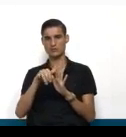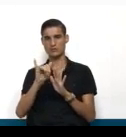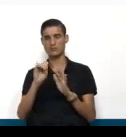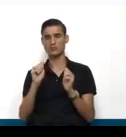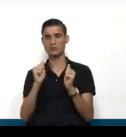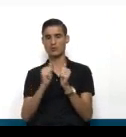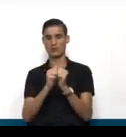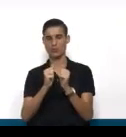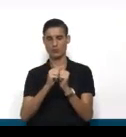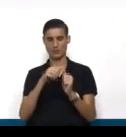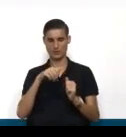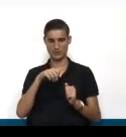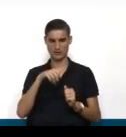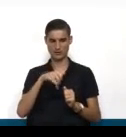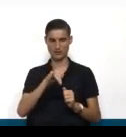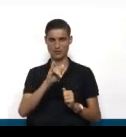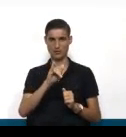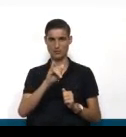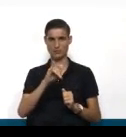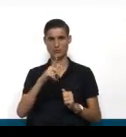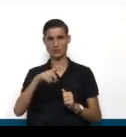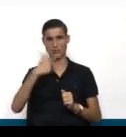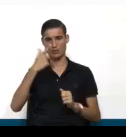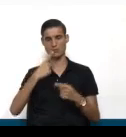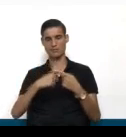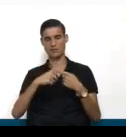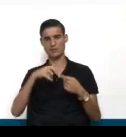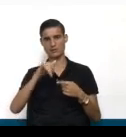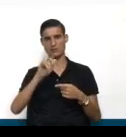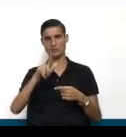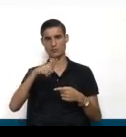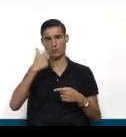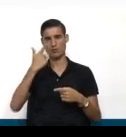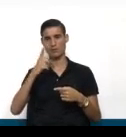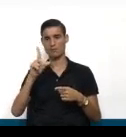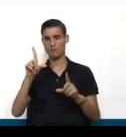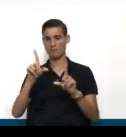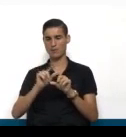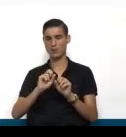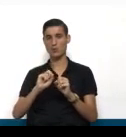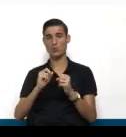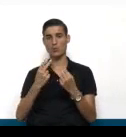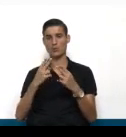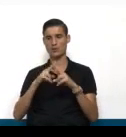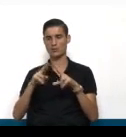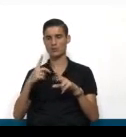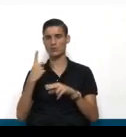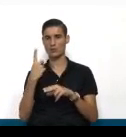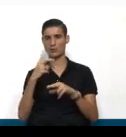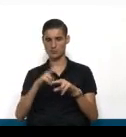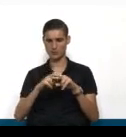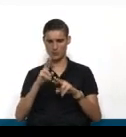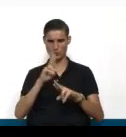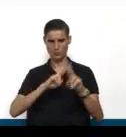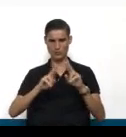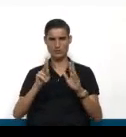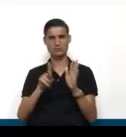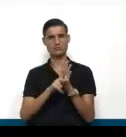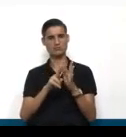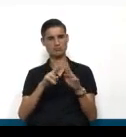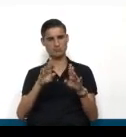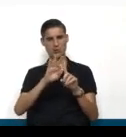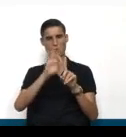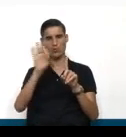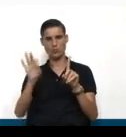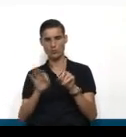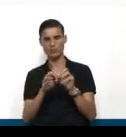com x² mais y² menor ou igual a 1. Esse truque aí de utilizar a própria condição de